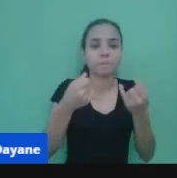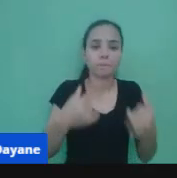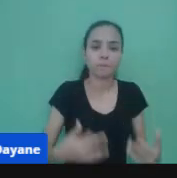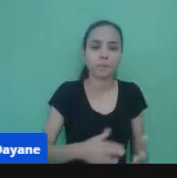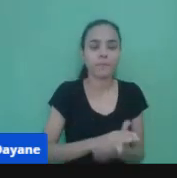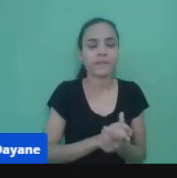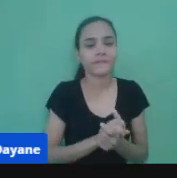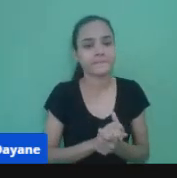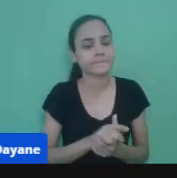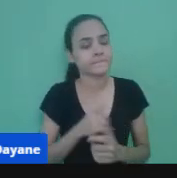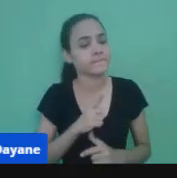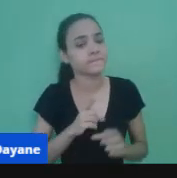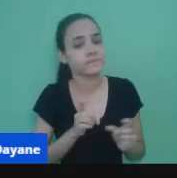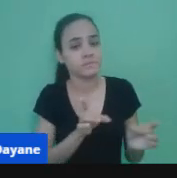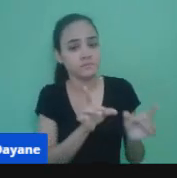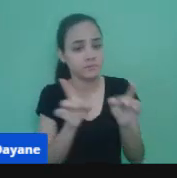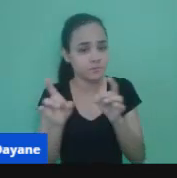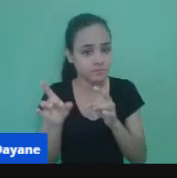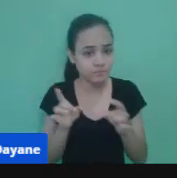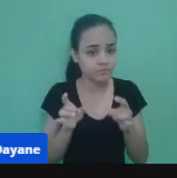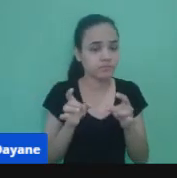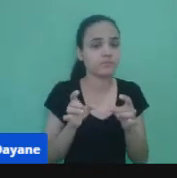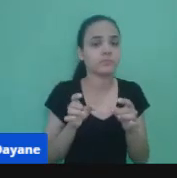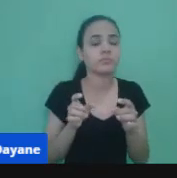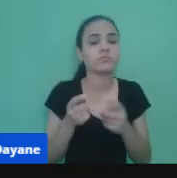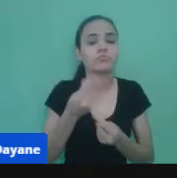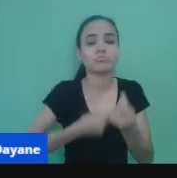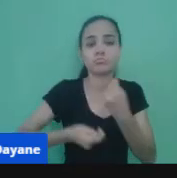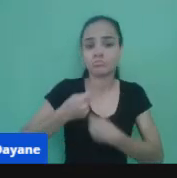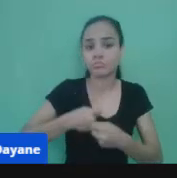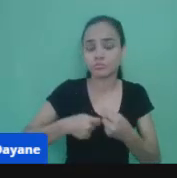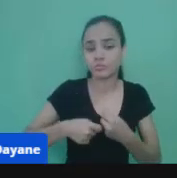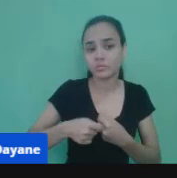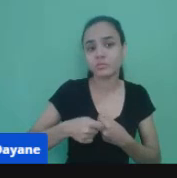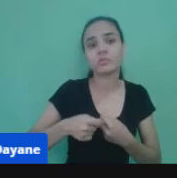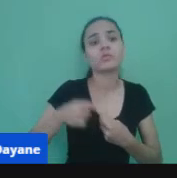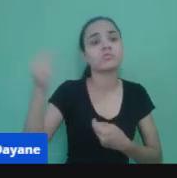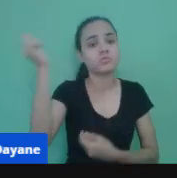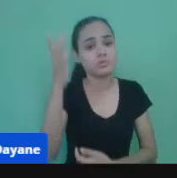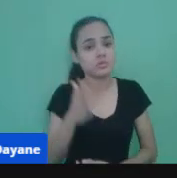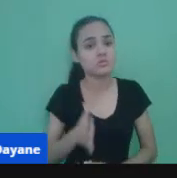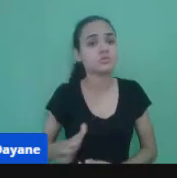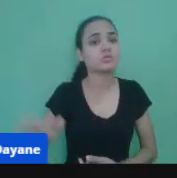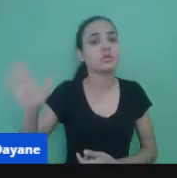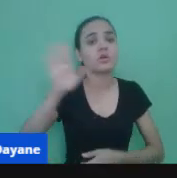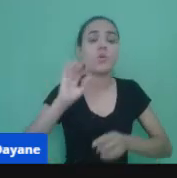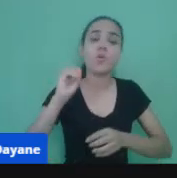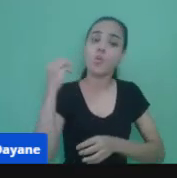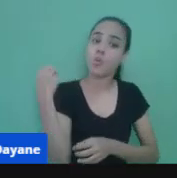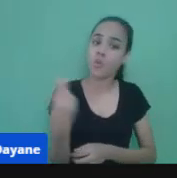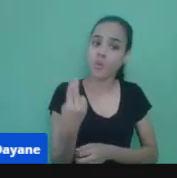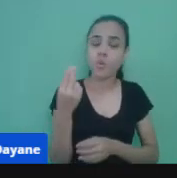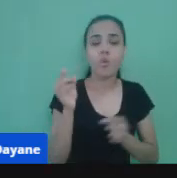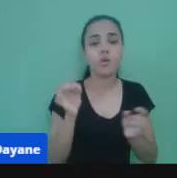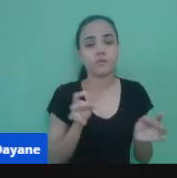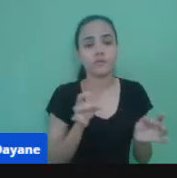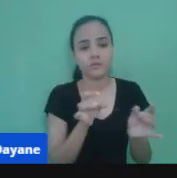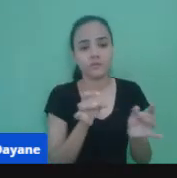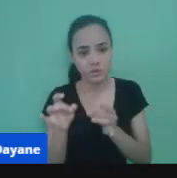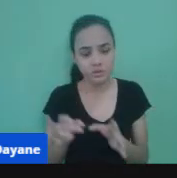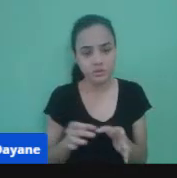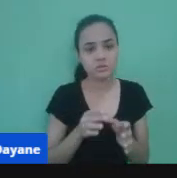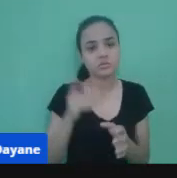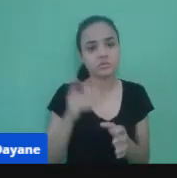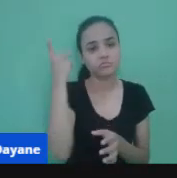para o mercado nacional ou na venda para outros países? Essas divisas, elas são distribuídas